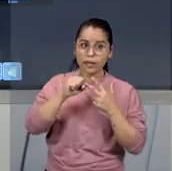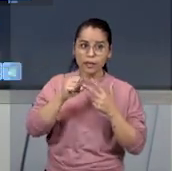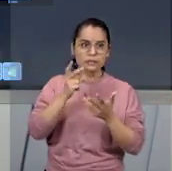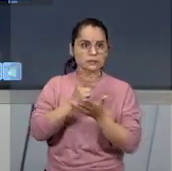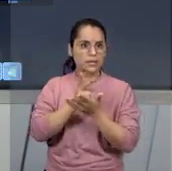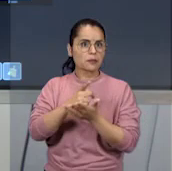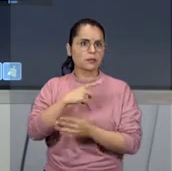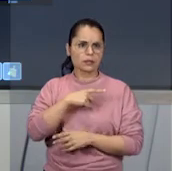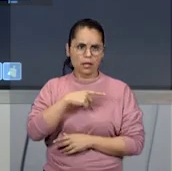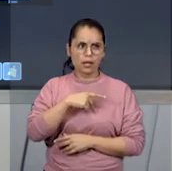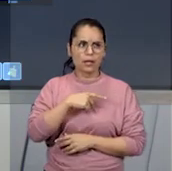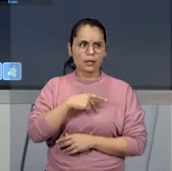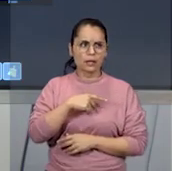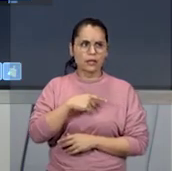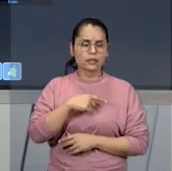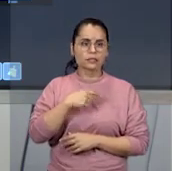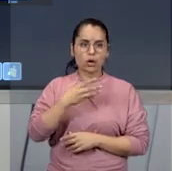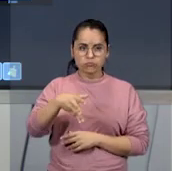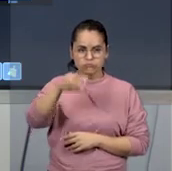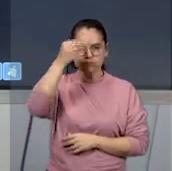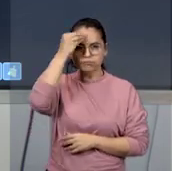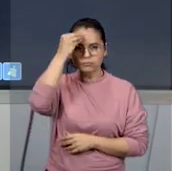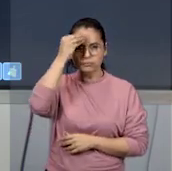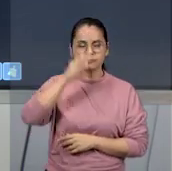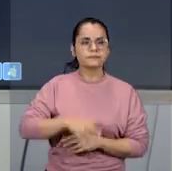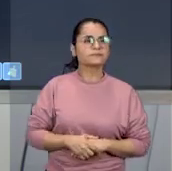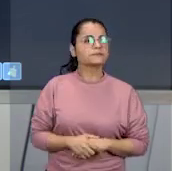pareça. Notocorda persistente, anfioxo.